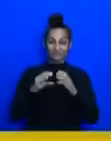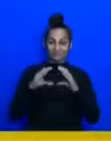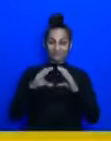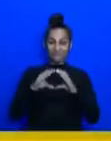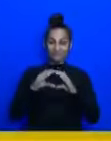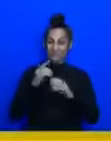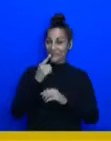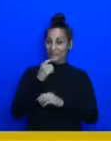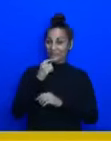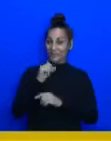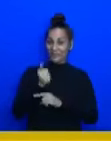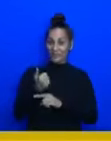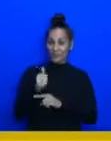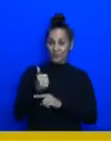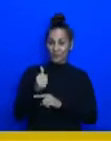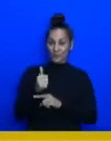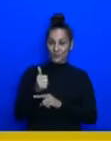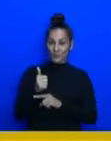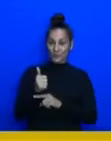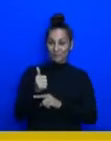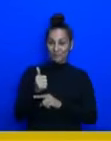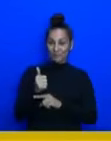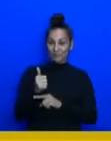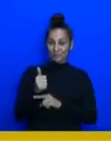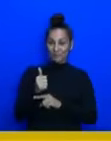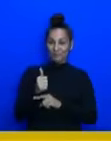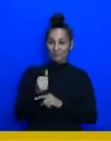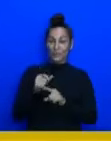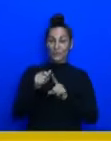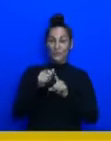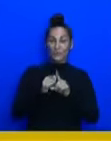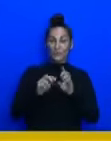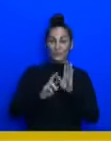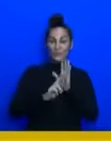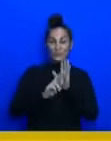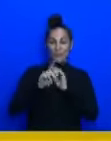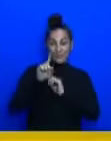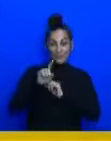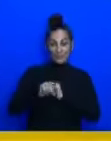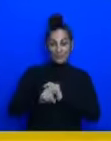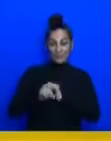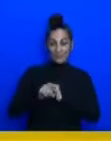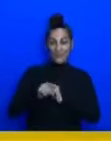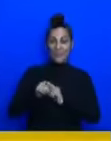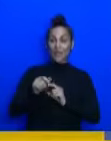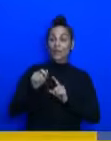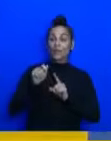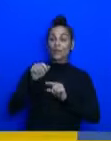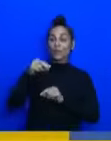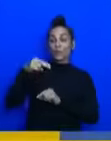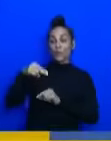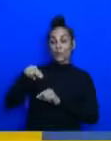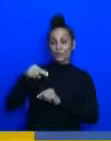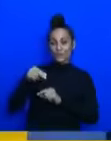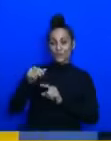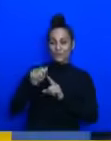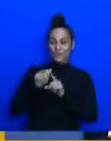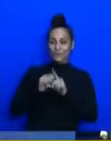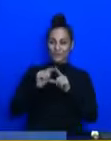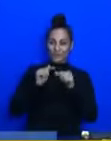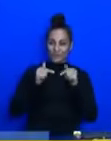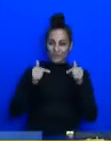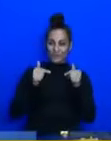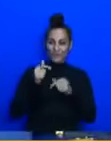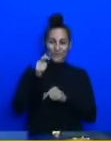Bola vermelha, número 11. Vermelha 11. O mês correspondente é novembro. Novembro é o mês da